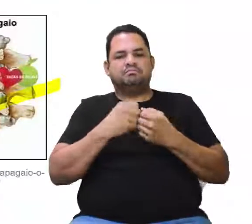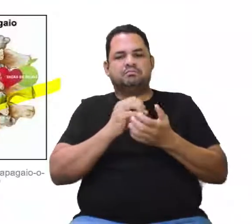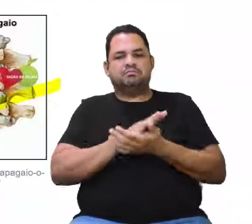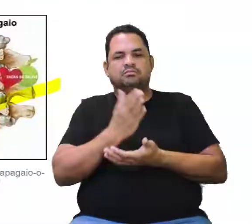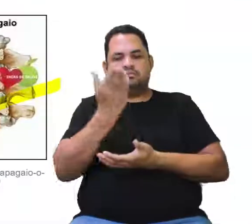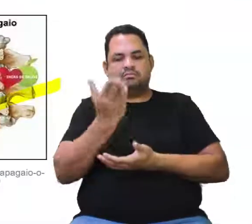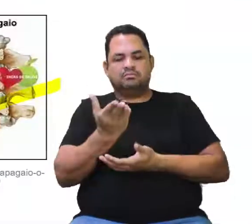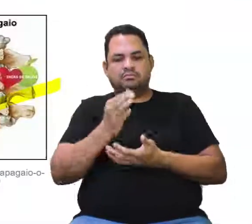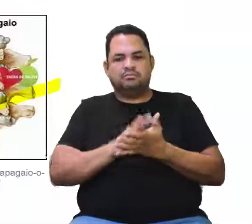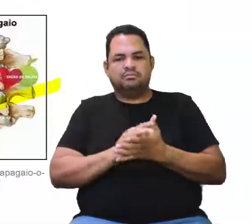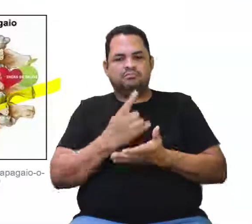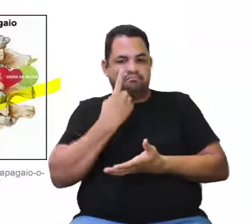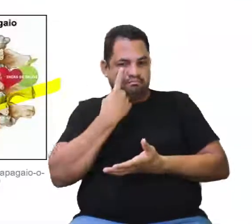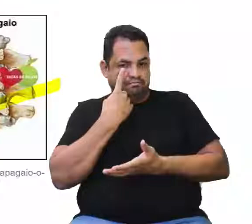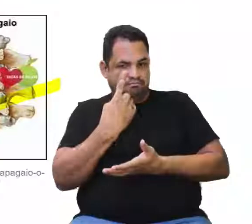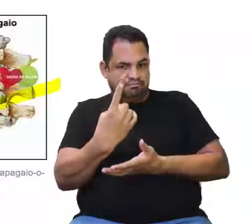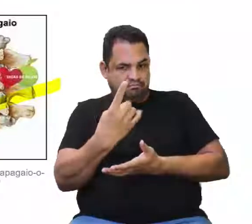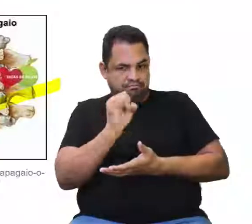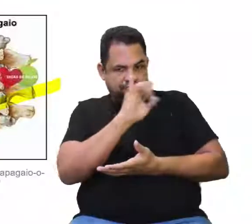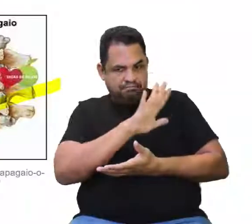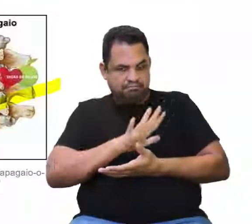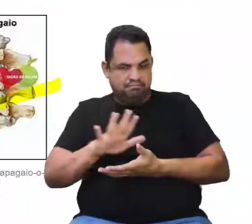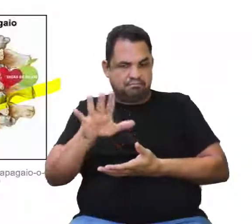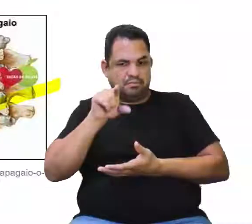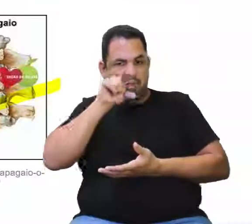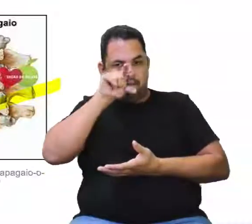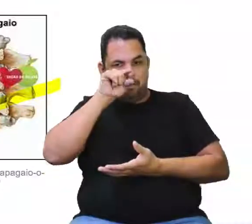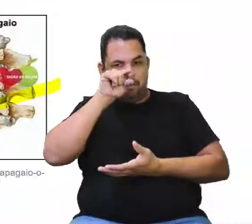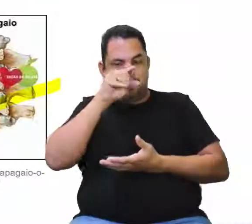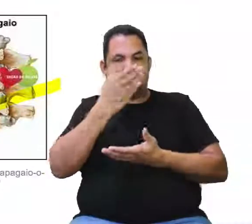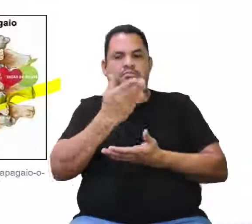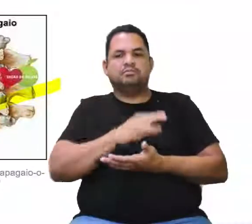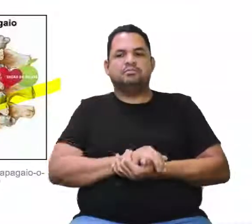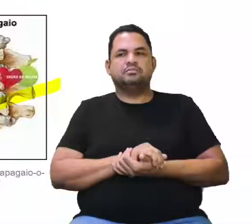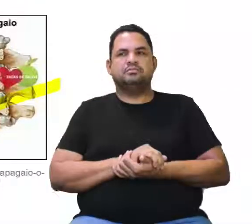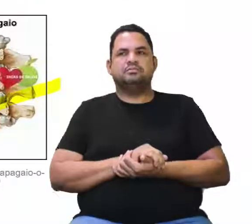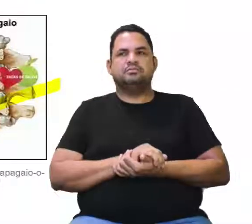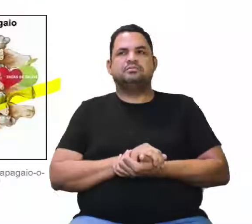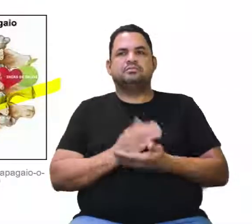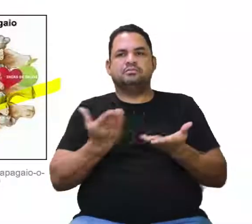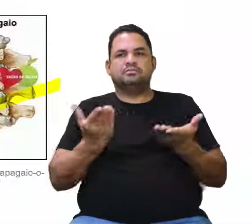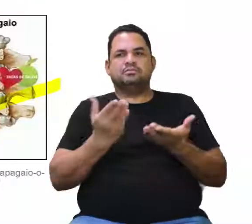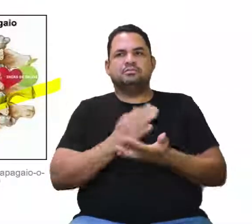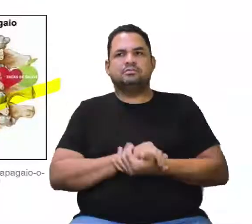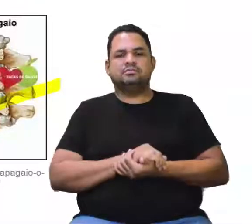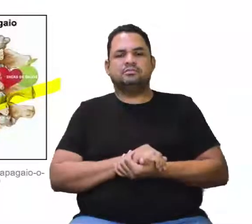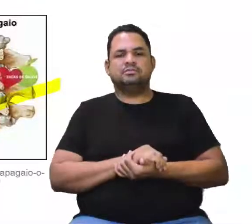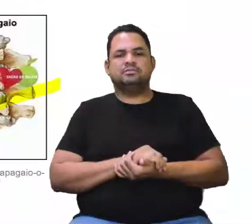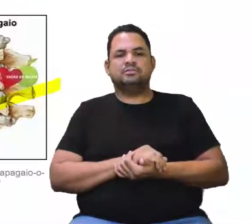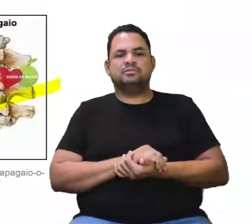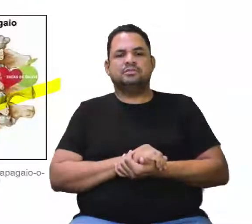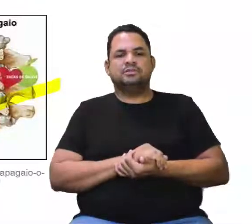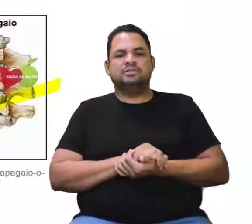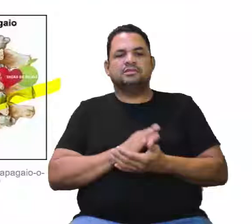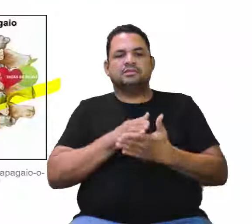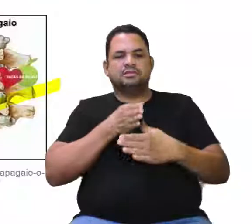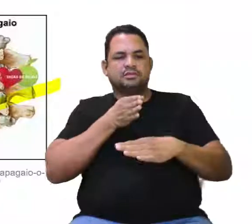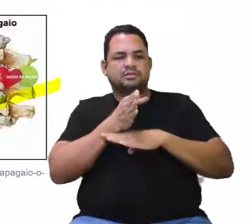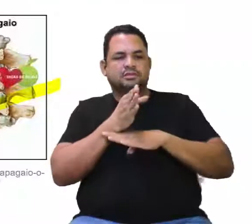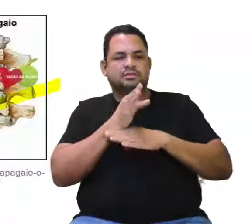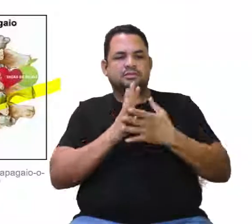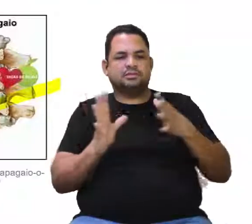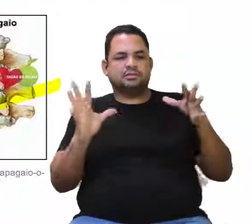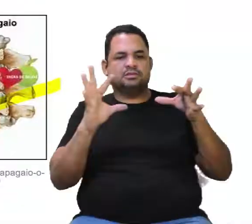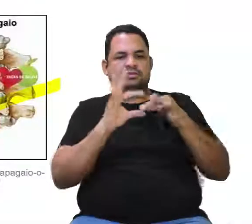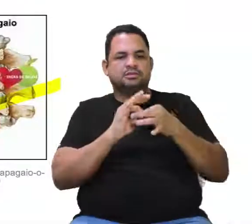de papagaio. Percebam aqui por essa imagem, ó. Então, ele é como se fosse um bico de papagaio e isso vai estar diretamente associado